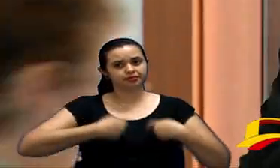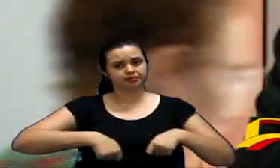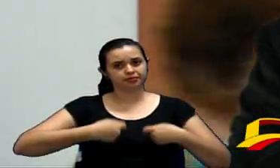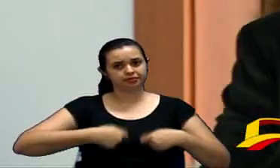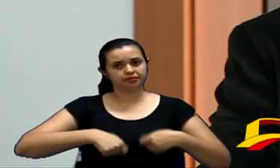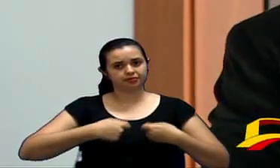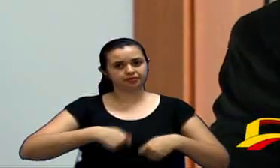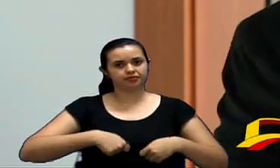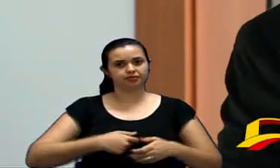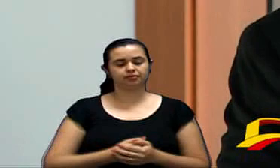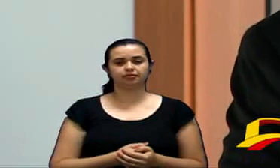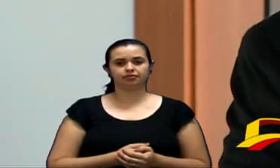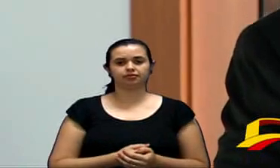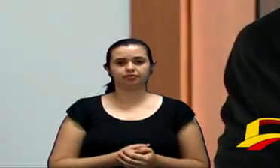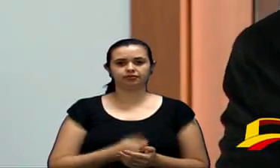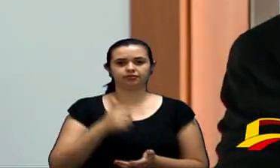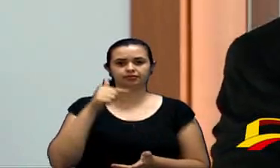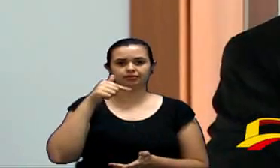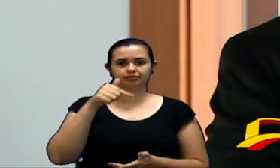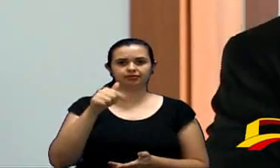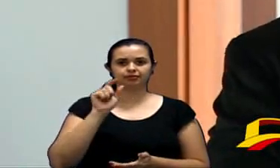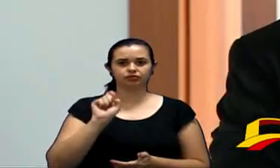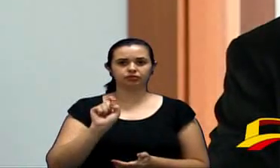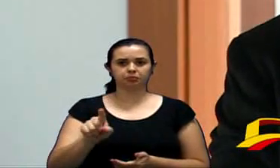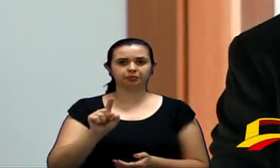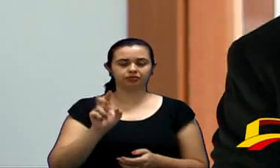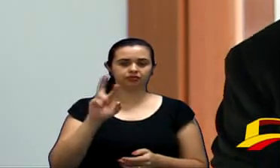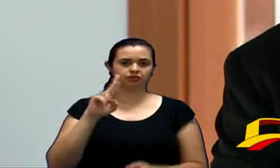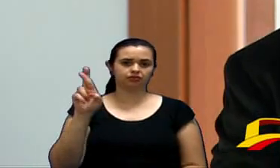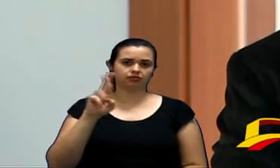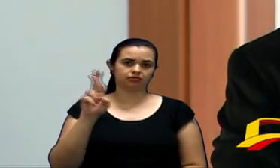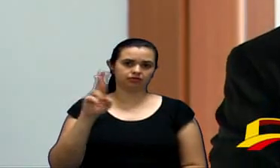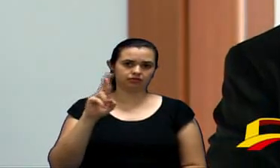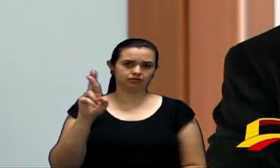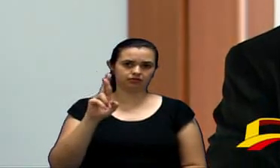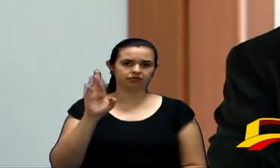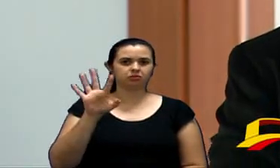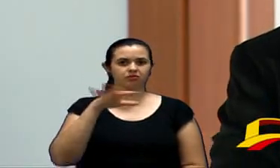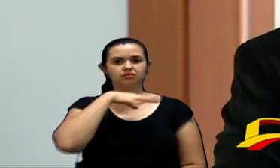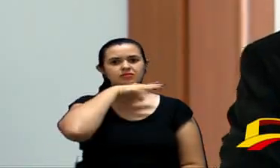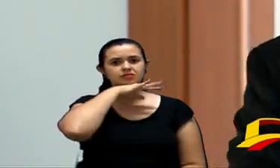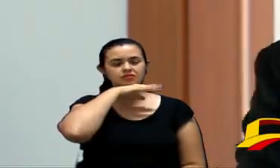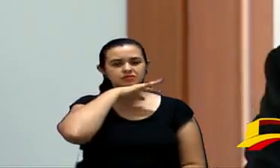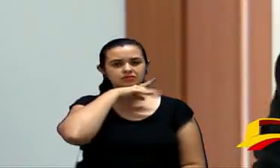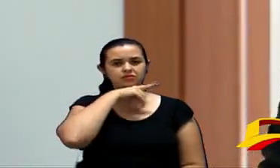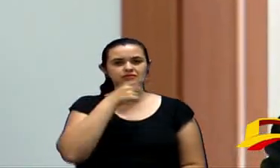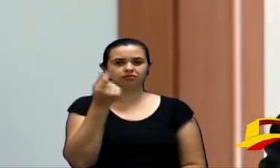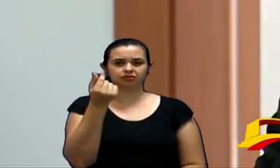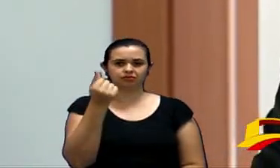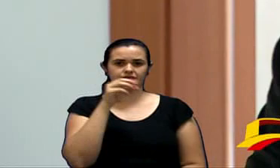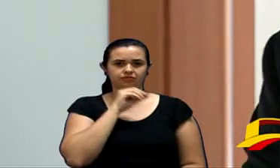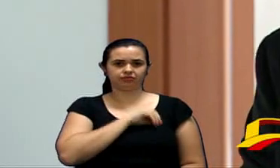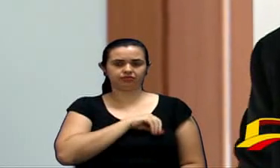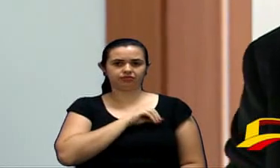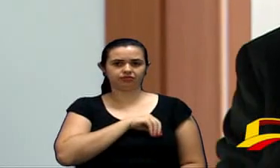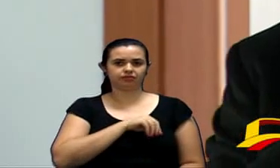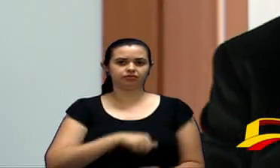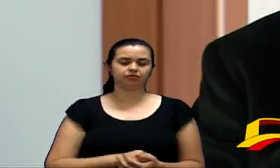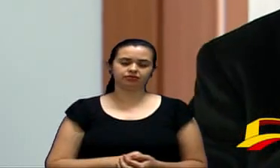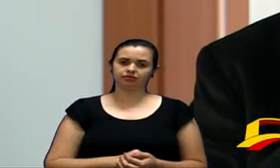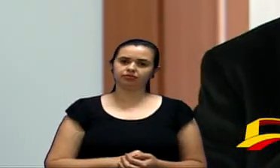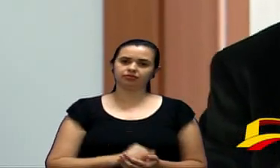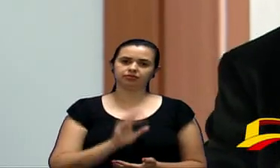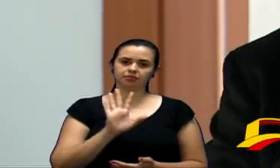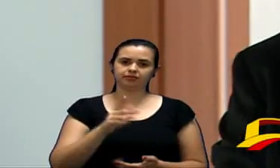tinham que ganhar 7 mil reais. Pelo menos 7 mil reais, para ser ruim o salário. Mas então a gente tem que fazer o quê? Aprovar